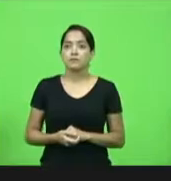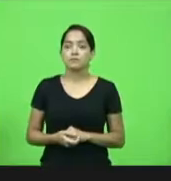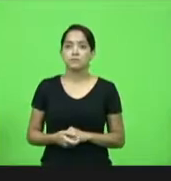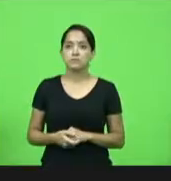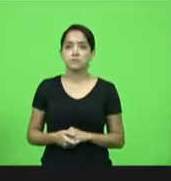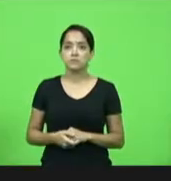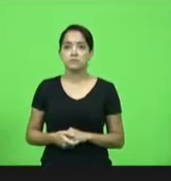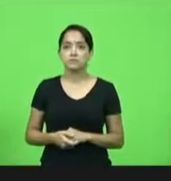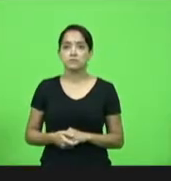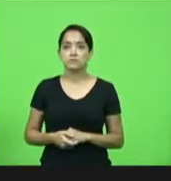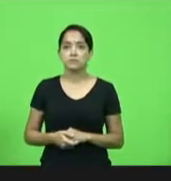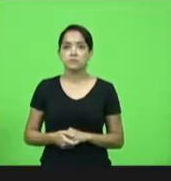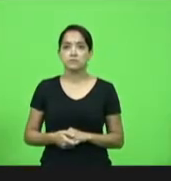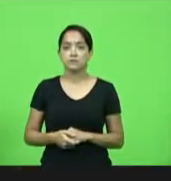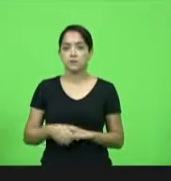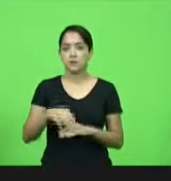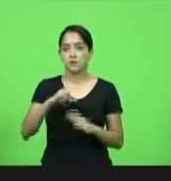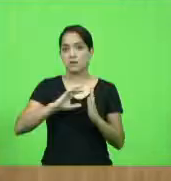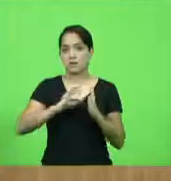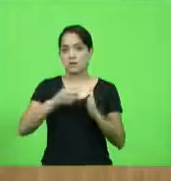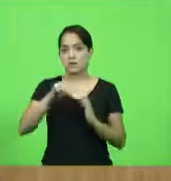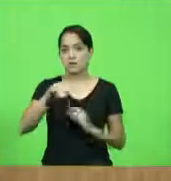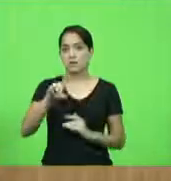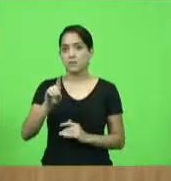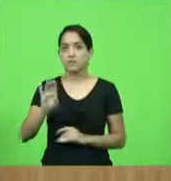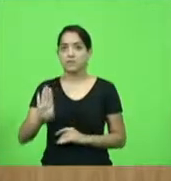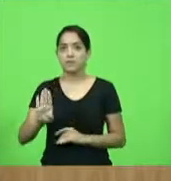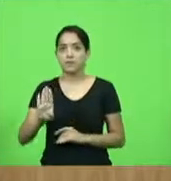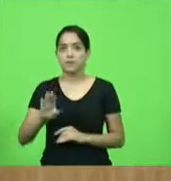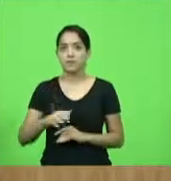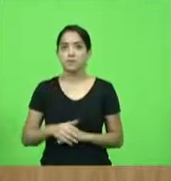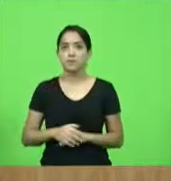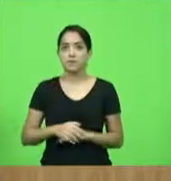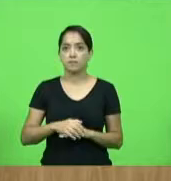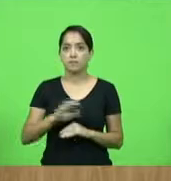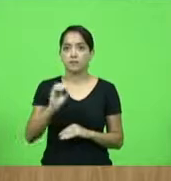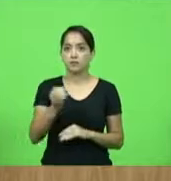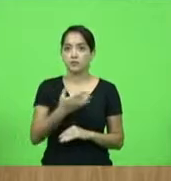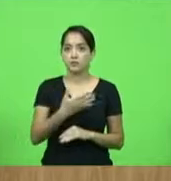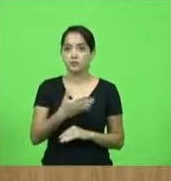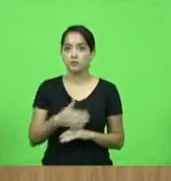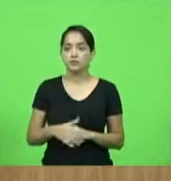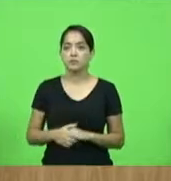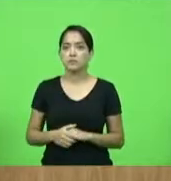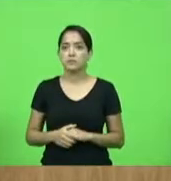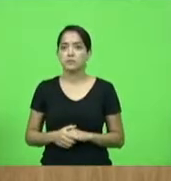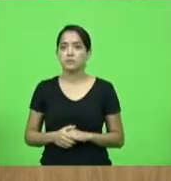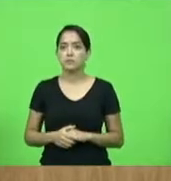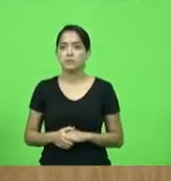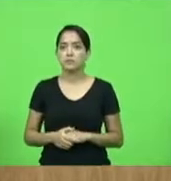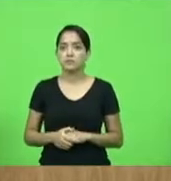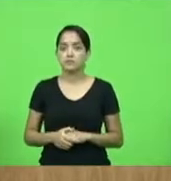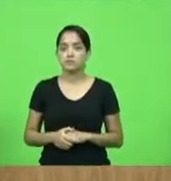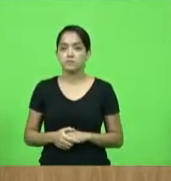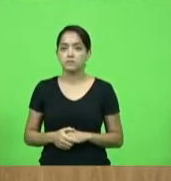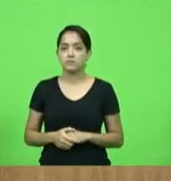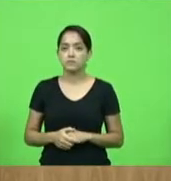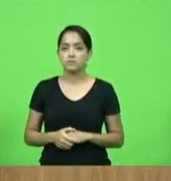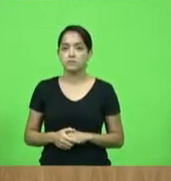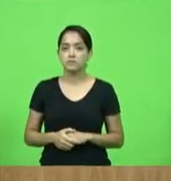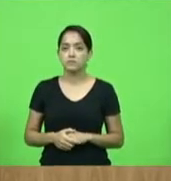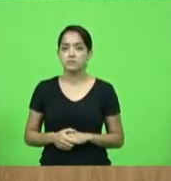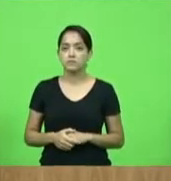Bloco MDB e Partido Novo, que fará o Bruno